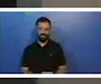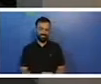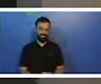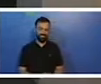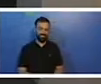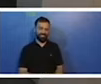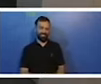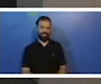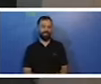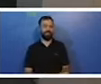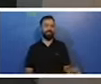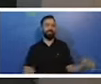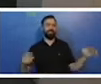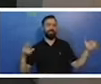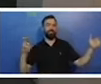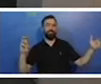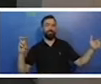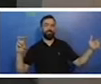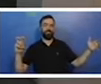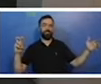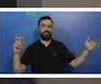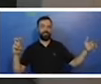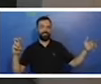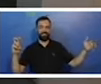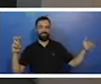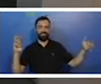mão me